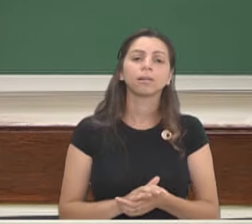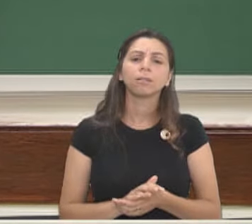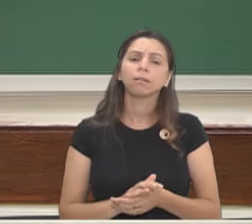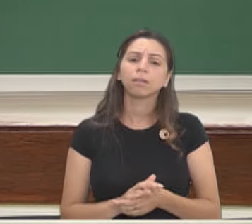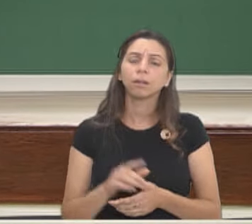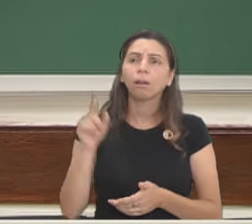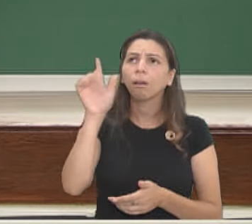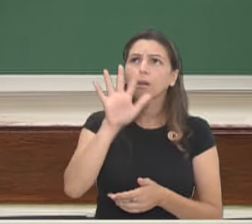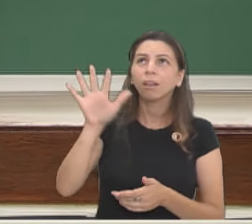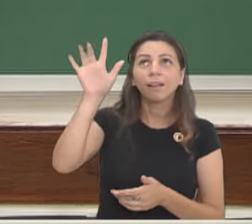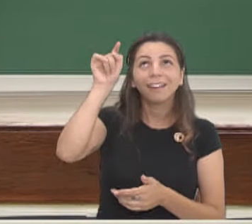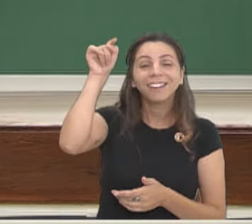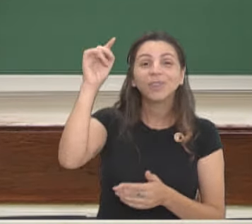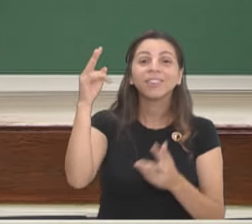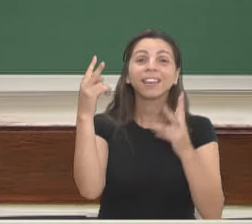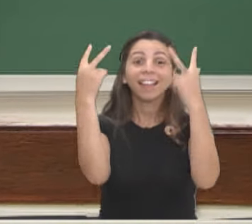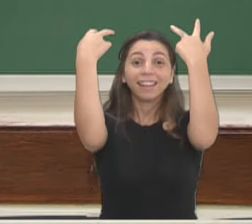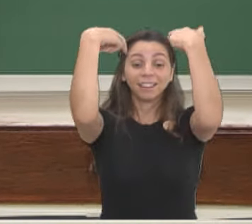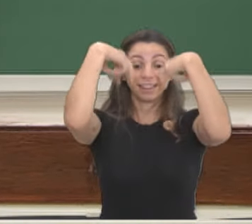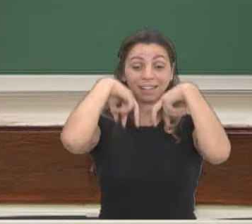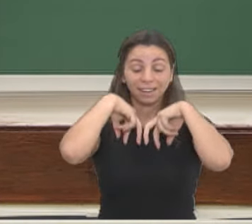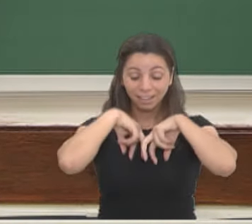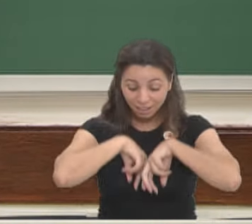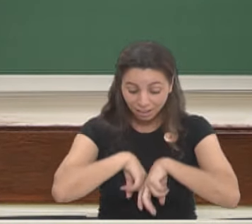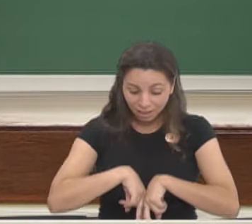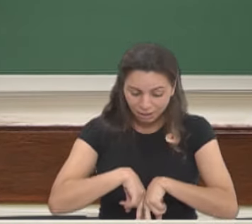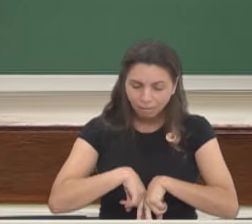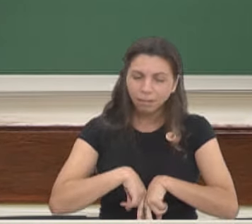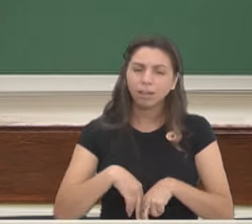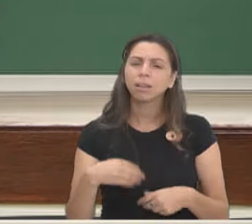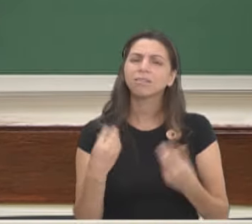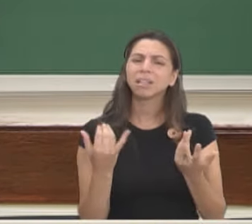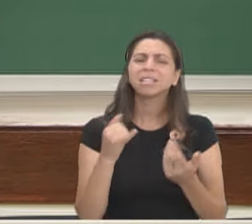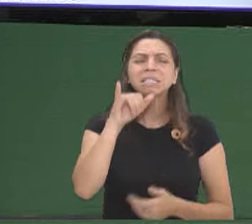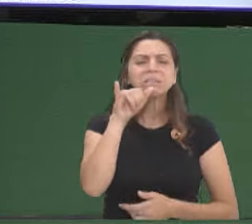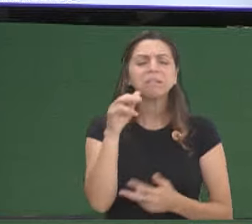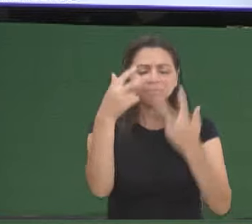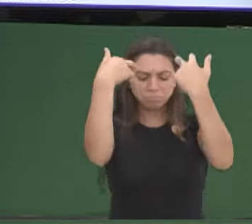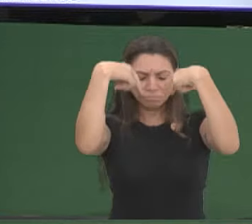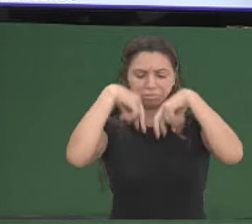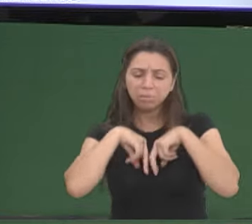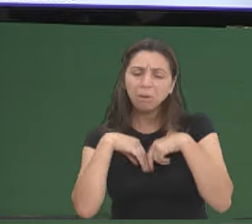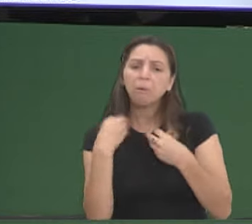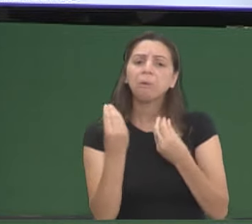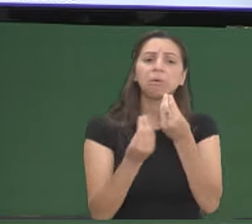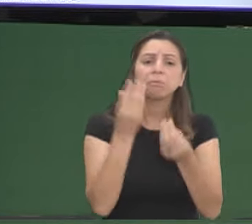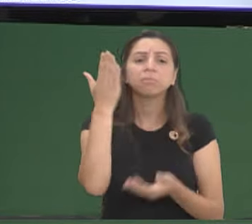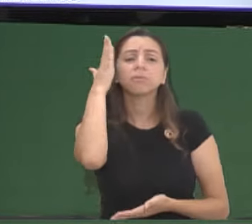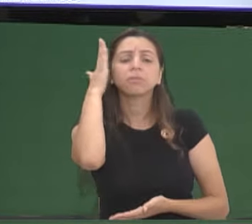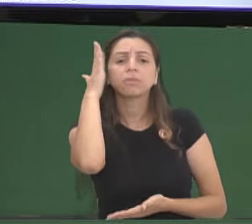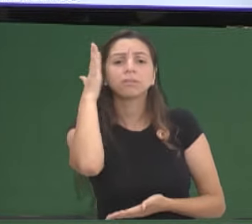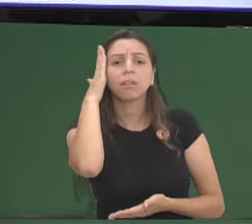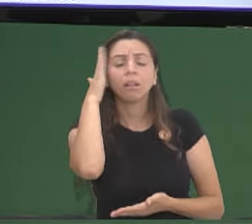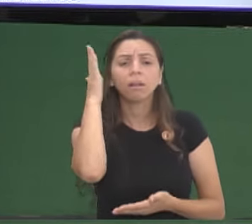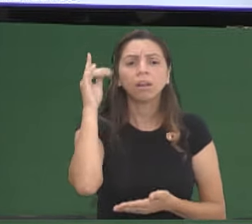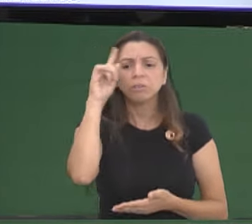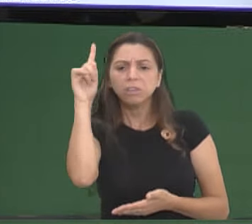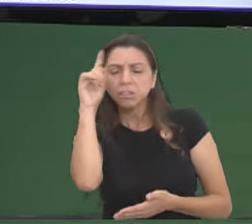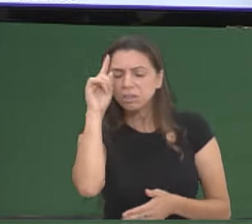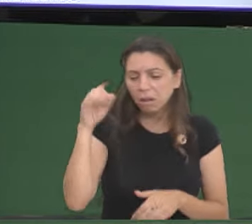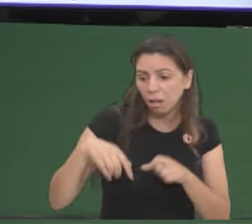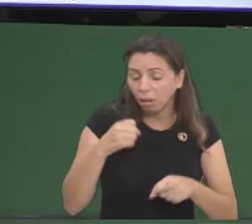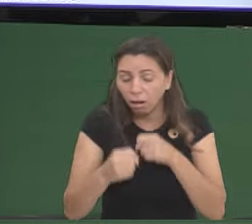interno, percebem? Se ele é interno, como que eu vou saber se a agitação do dia a dia corre para cá, corre para lá, é hora da merenda, é hora do lanche,